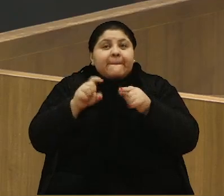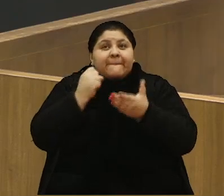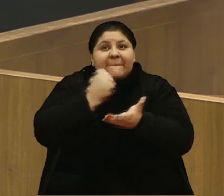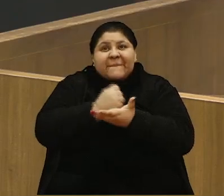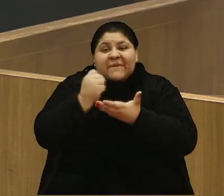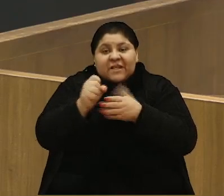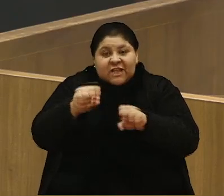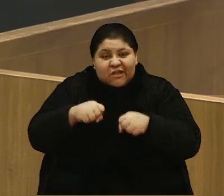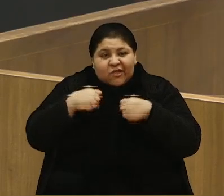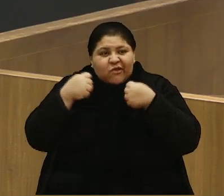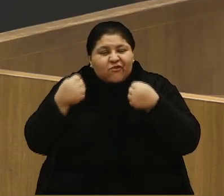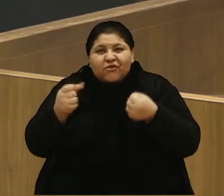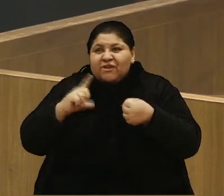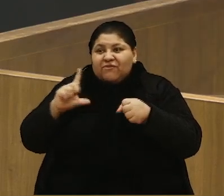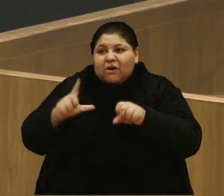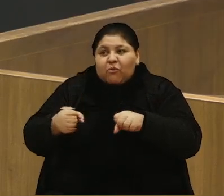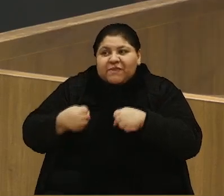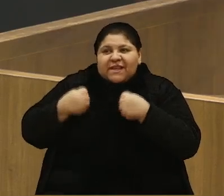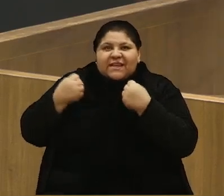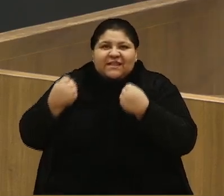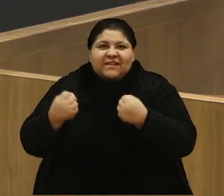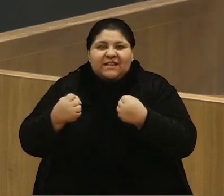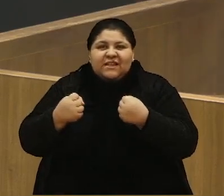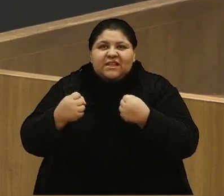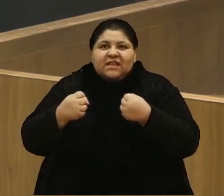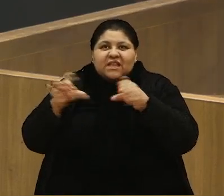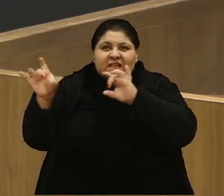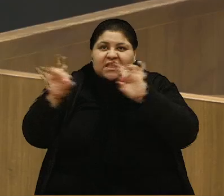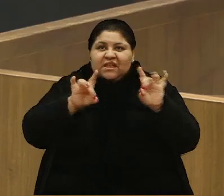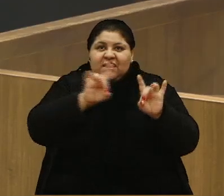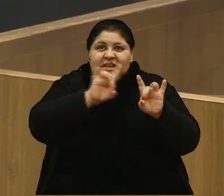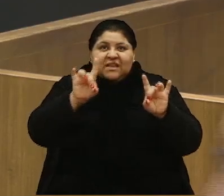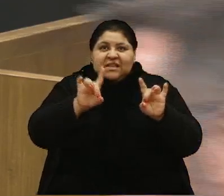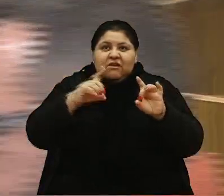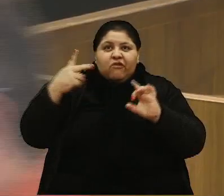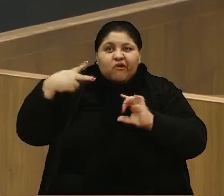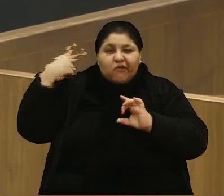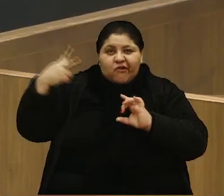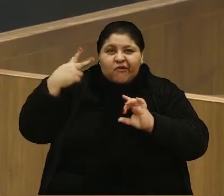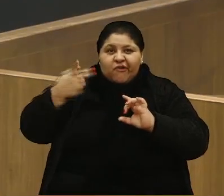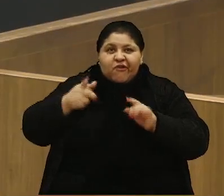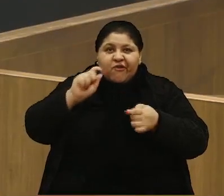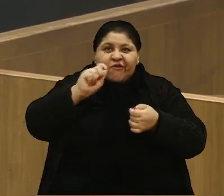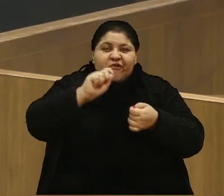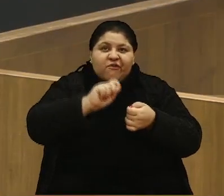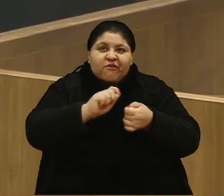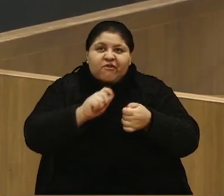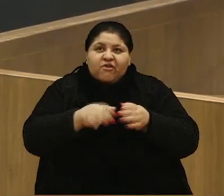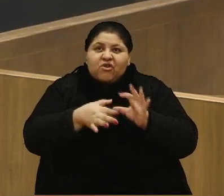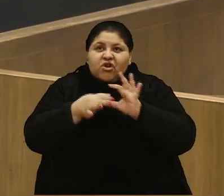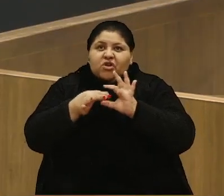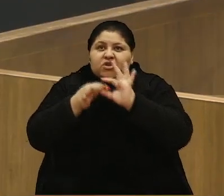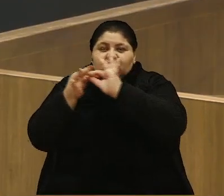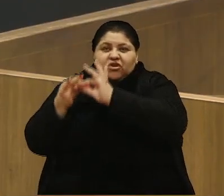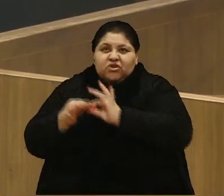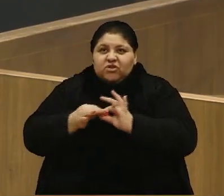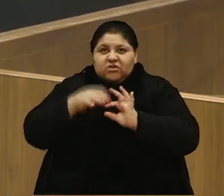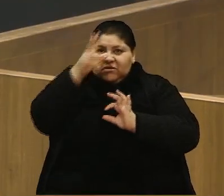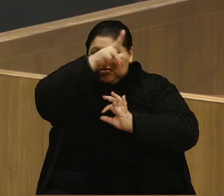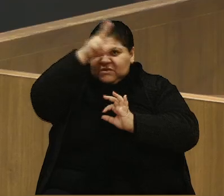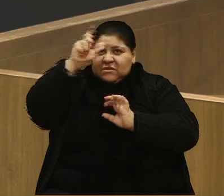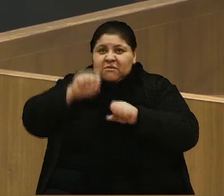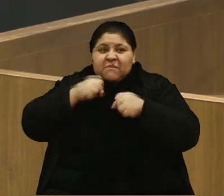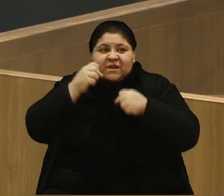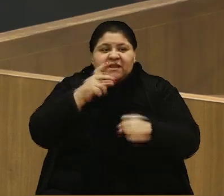para defender o indefensável e uma página que se dizia que não era política, vir fazer uma collab com a prefeitura para defender radar, para